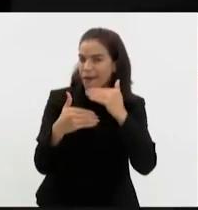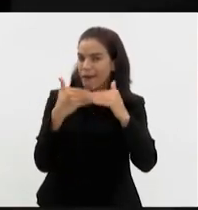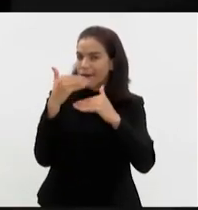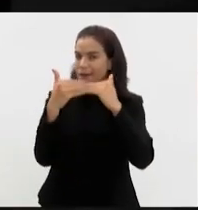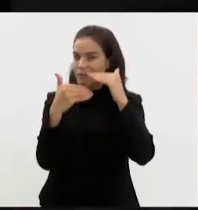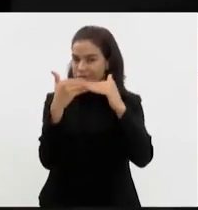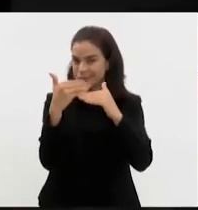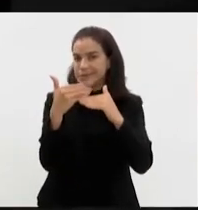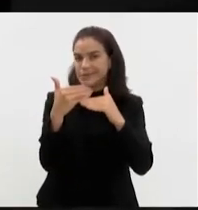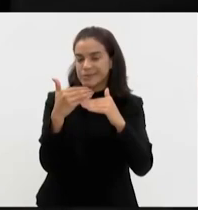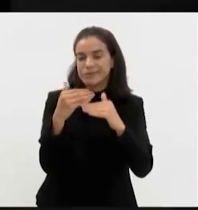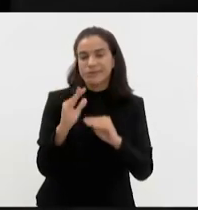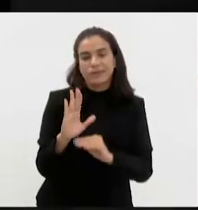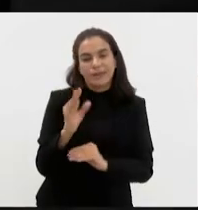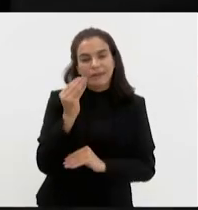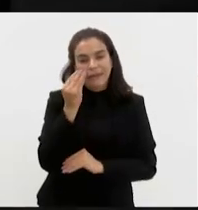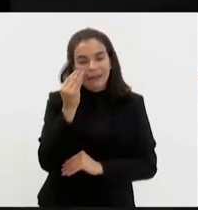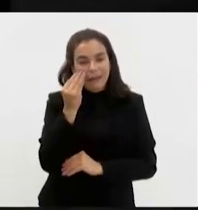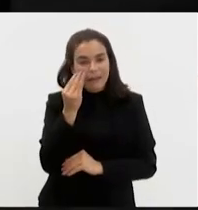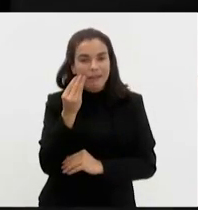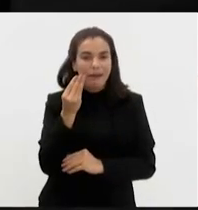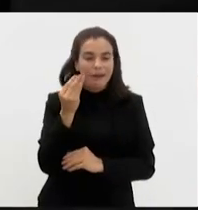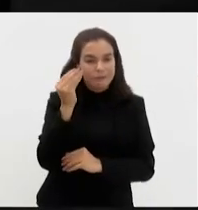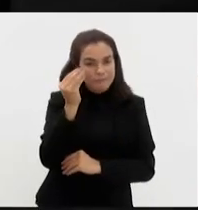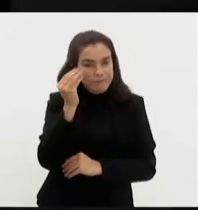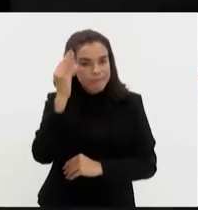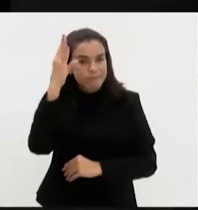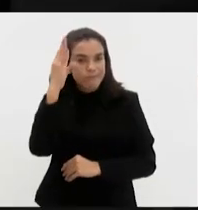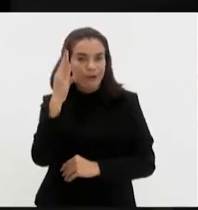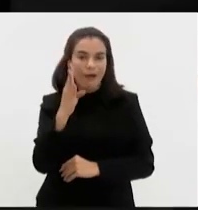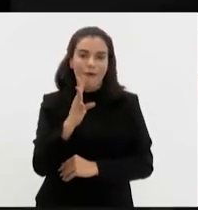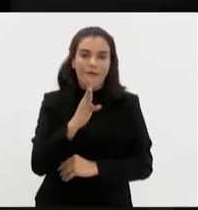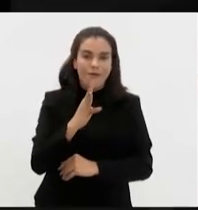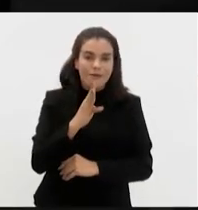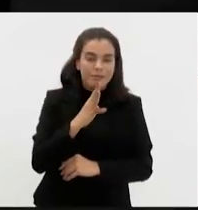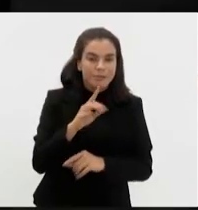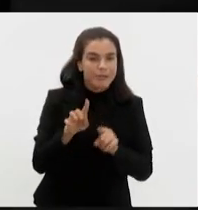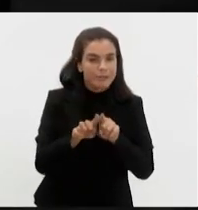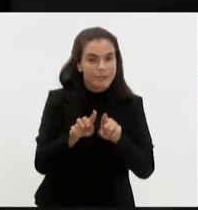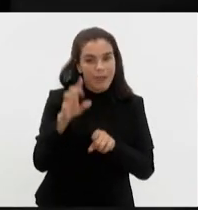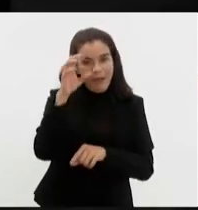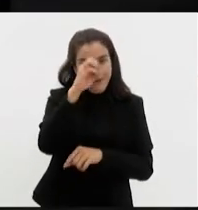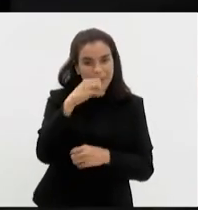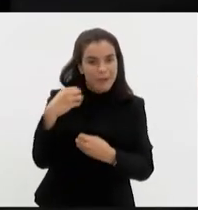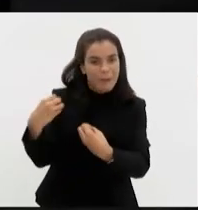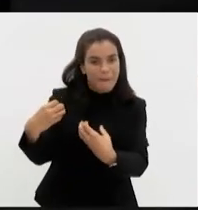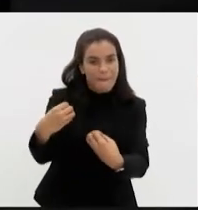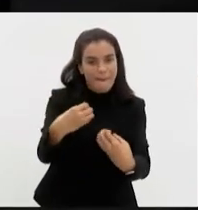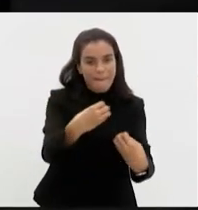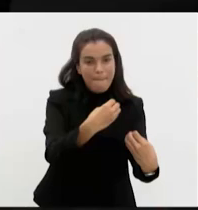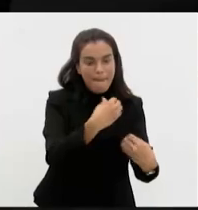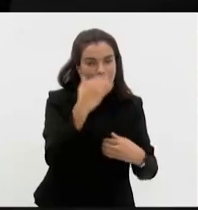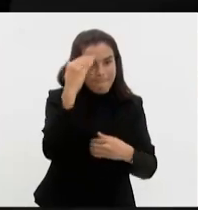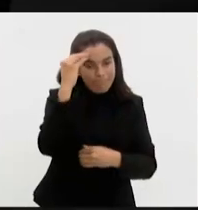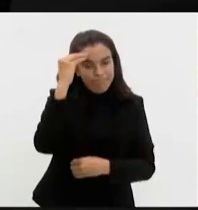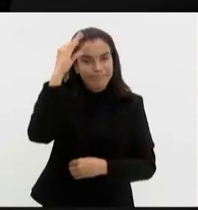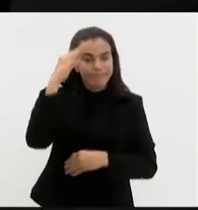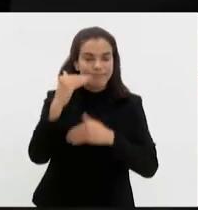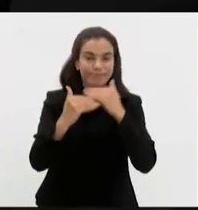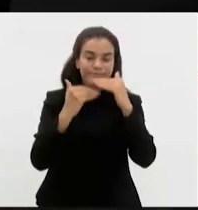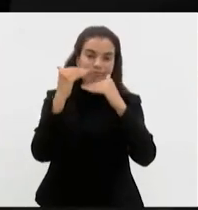a cada dia tentando trazer conhecimento informação e aprendendo com todos aqui no dia a dia então para mim